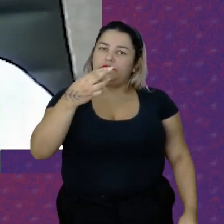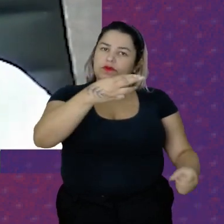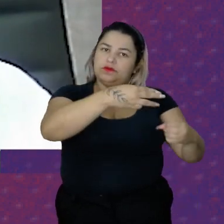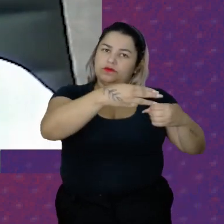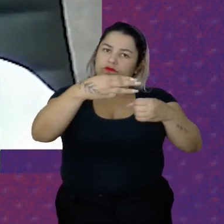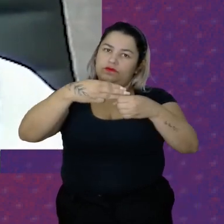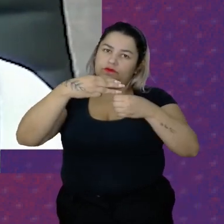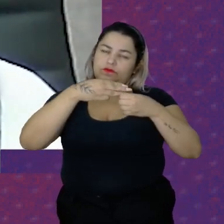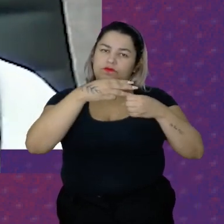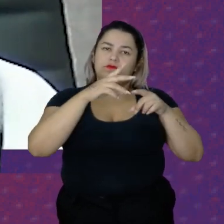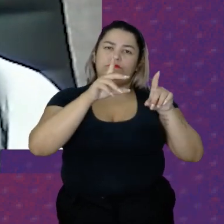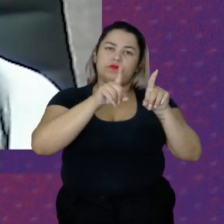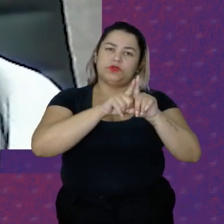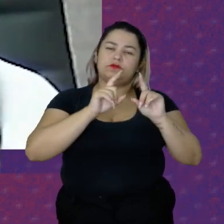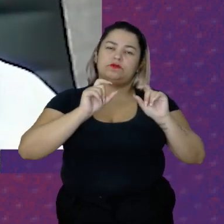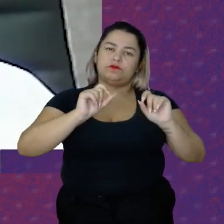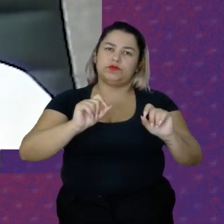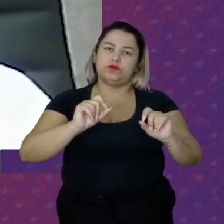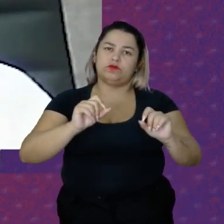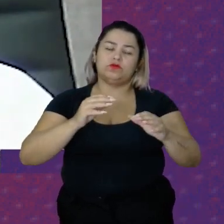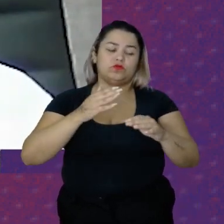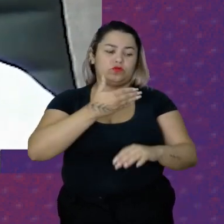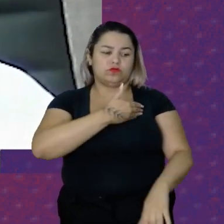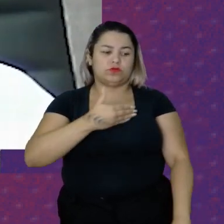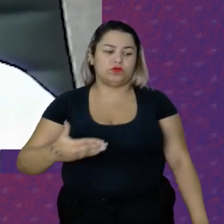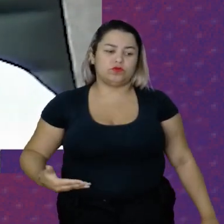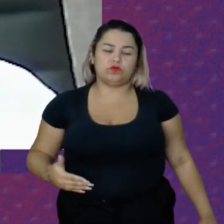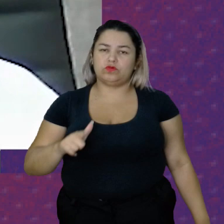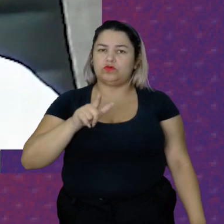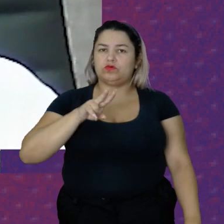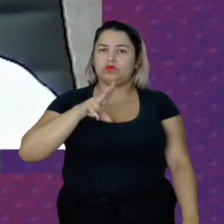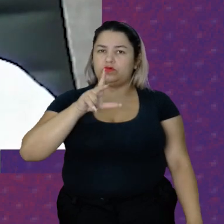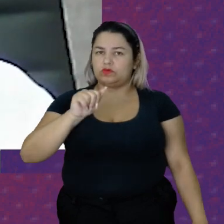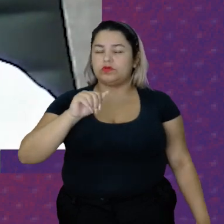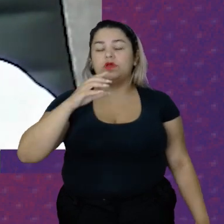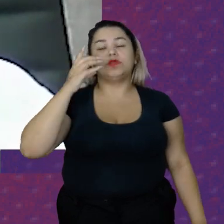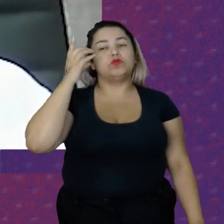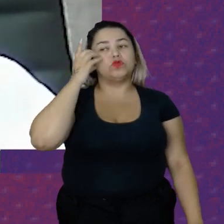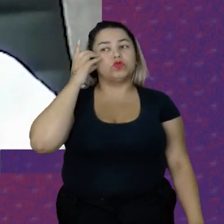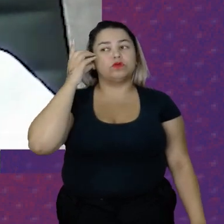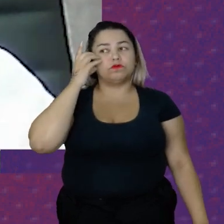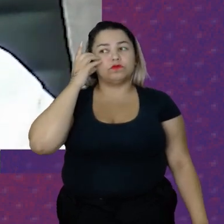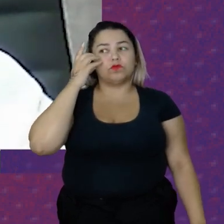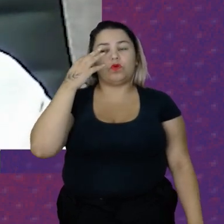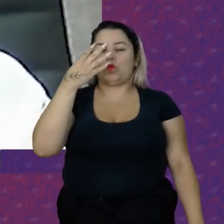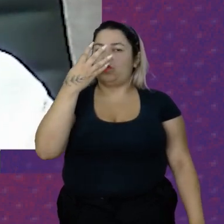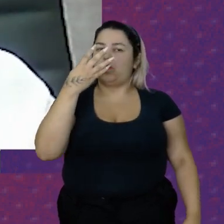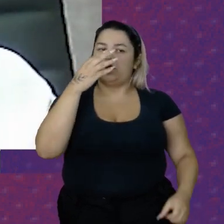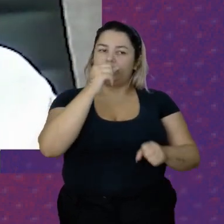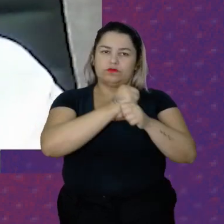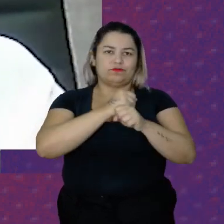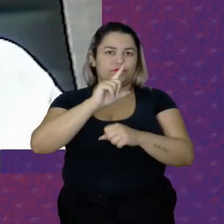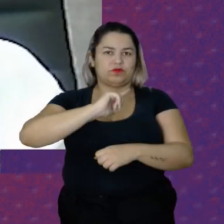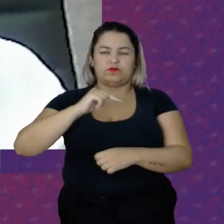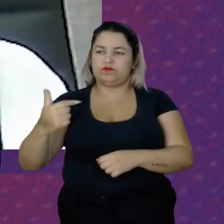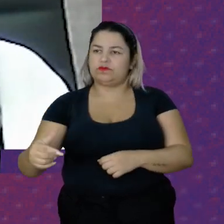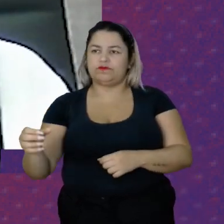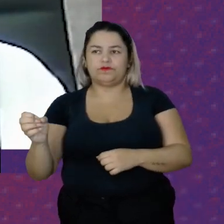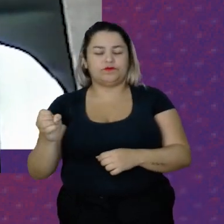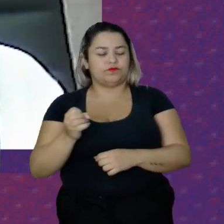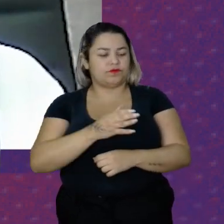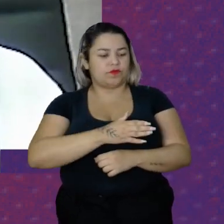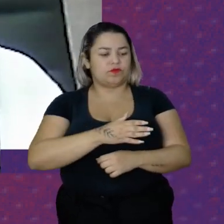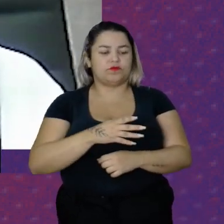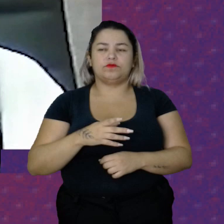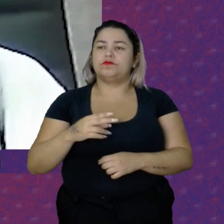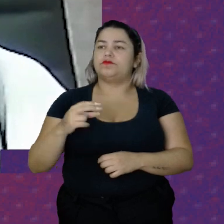foi a partir dos governos Lula e Dilma. E esses últimos 4 anos não teve nada de novo que a